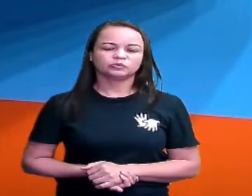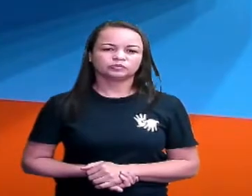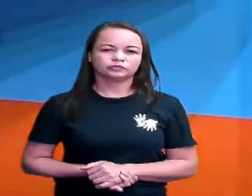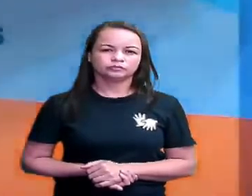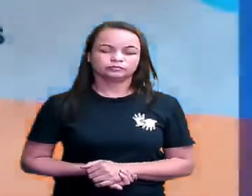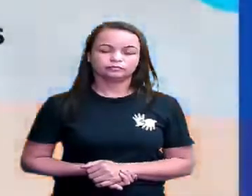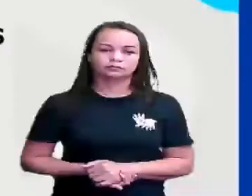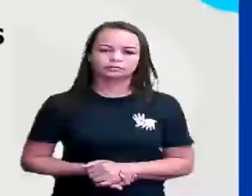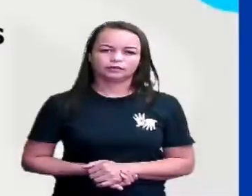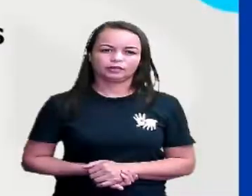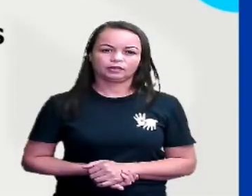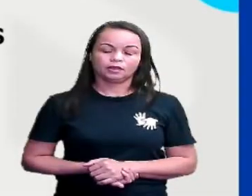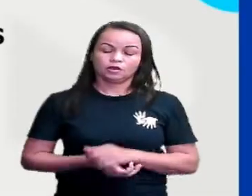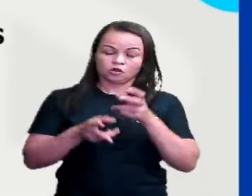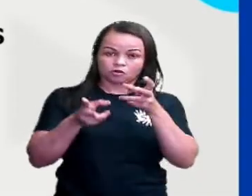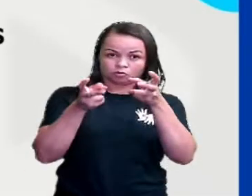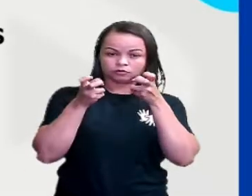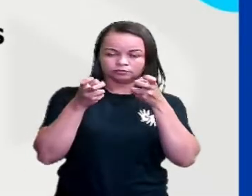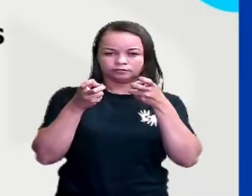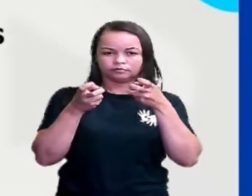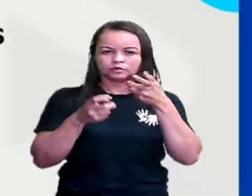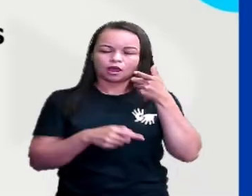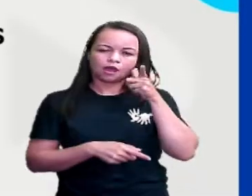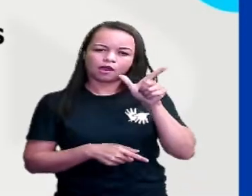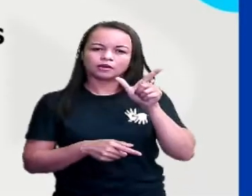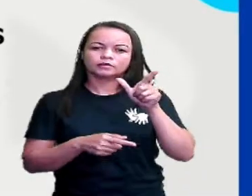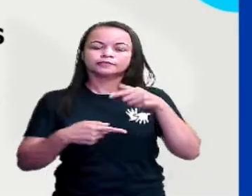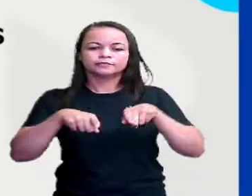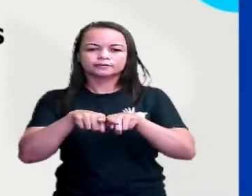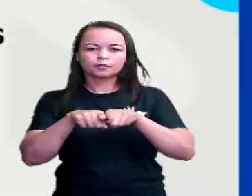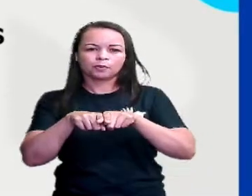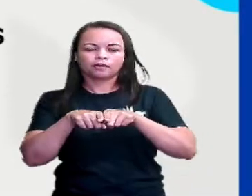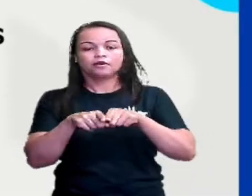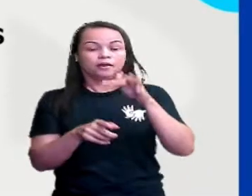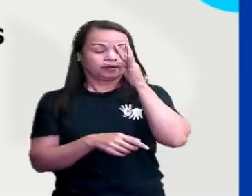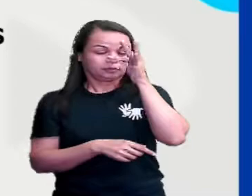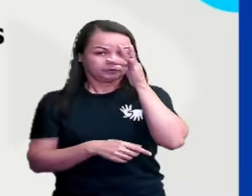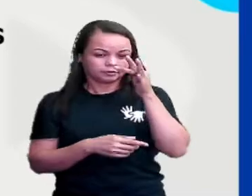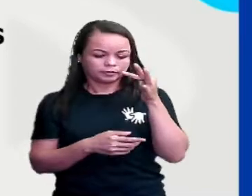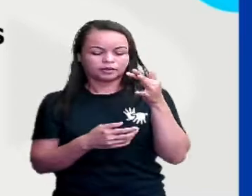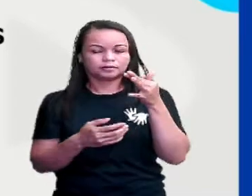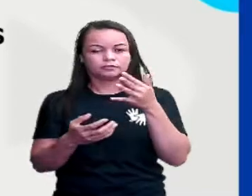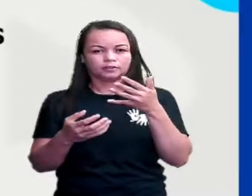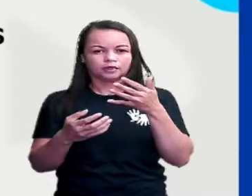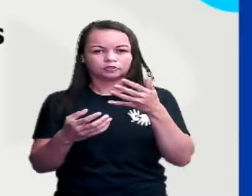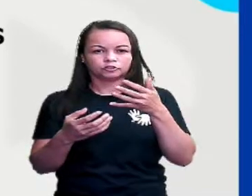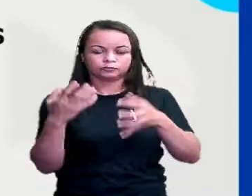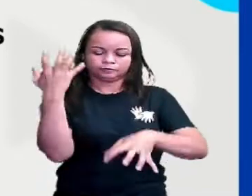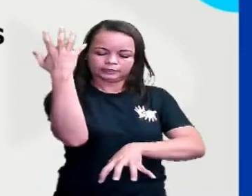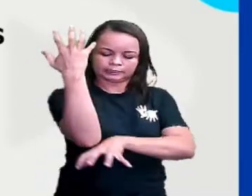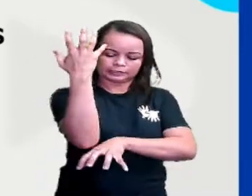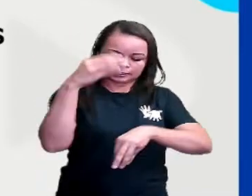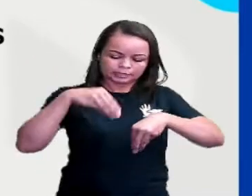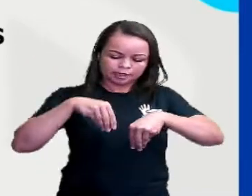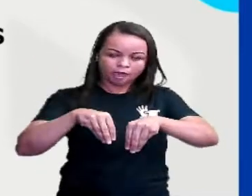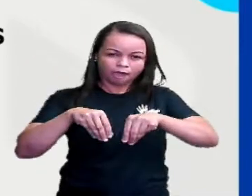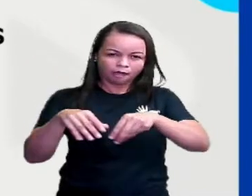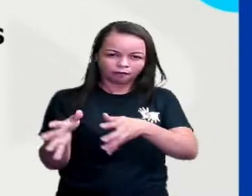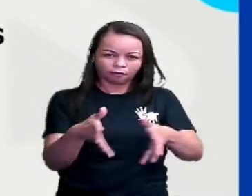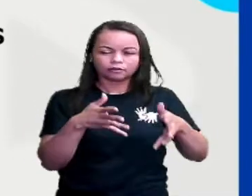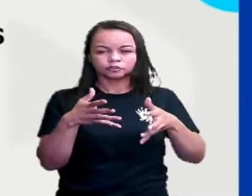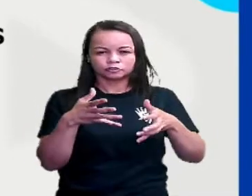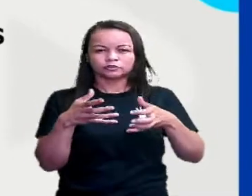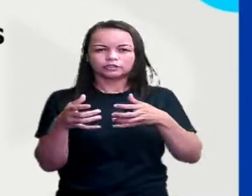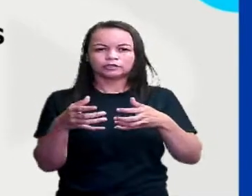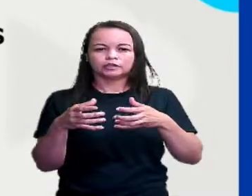E aqui a gente consegue observar também que as plantas terrestres, elas podem apresentar a característica de